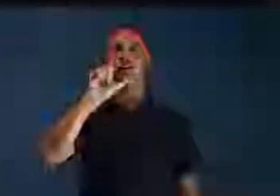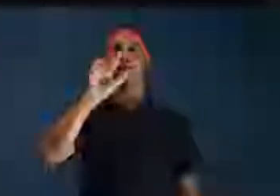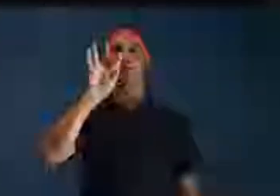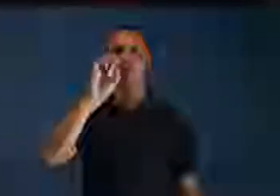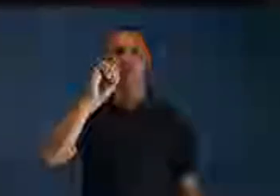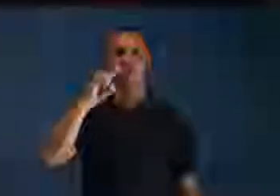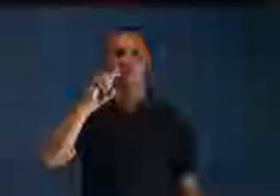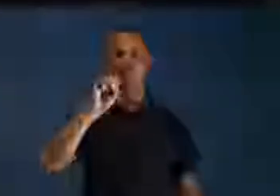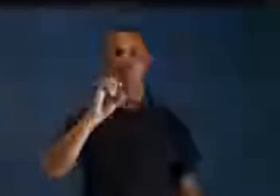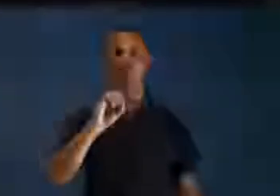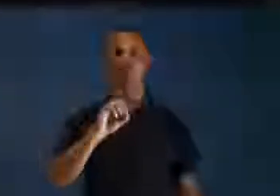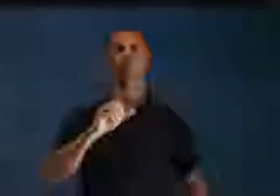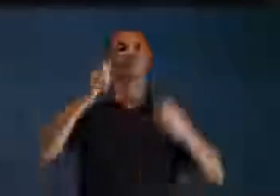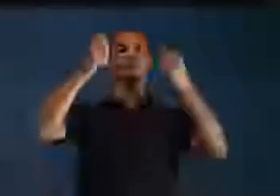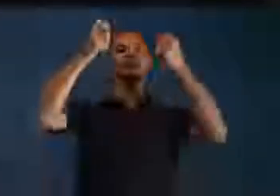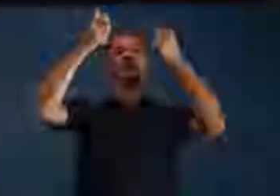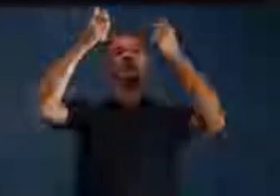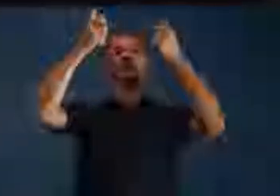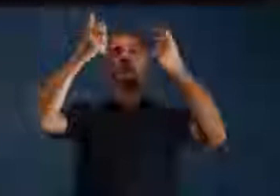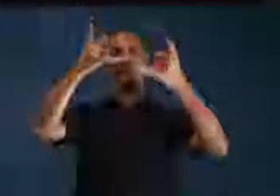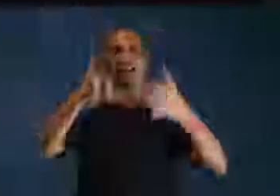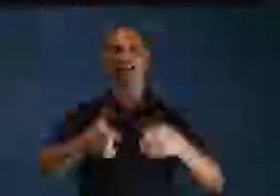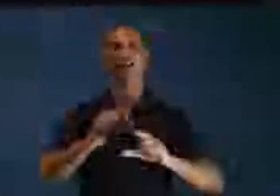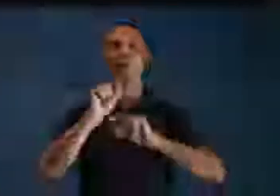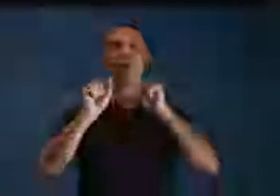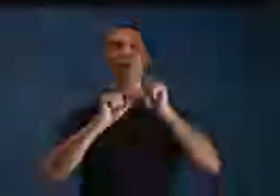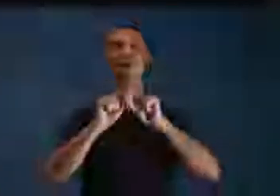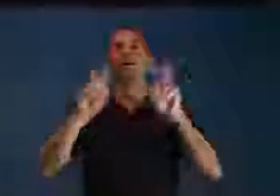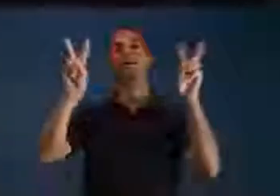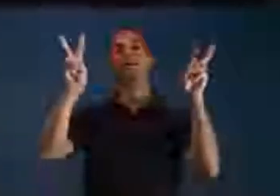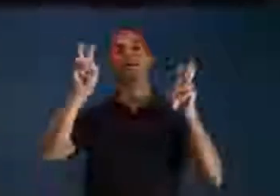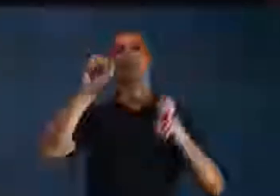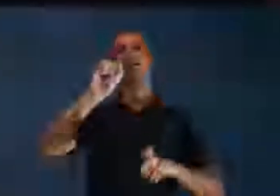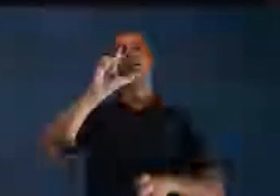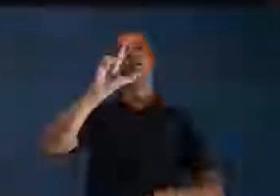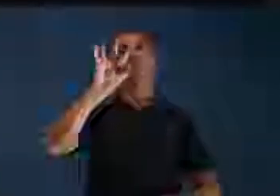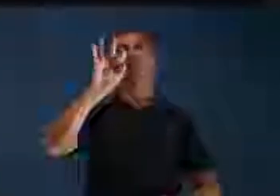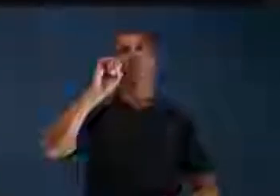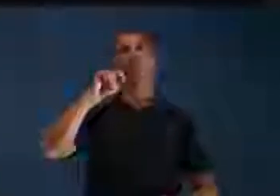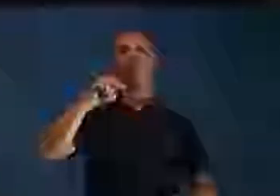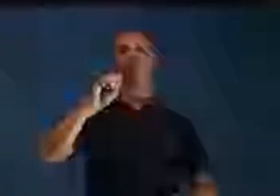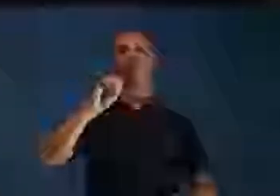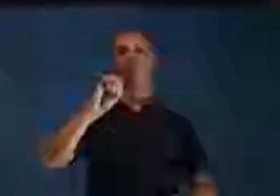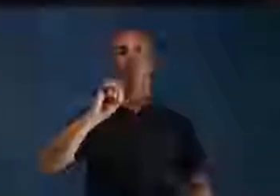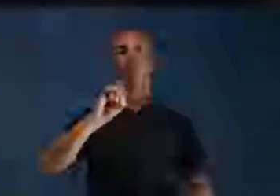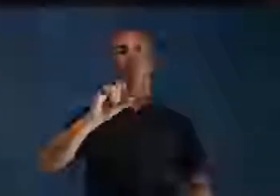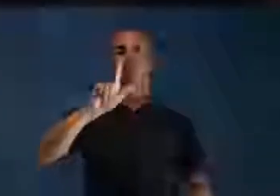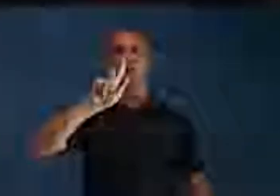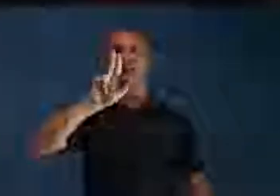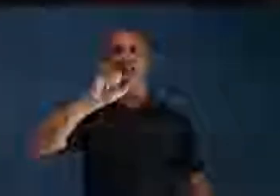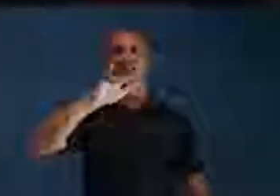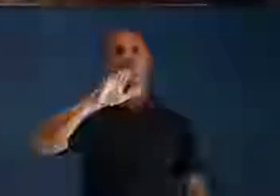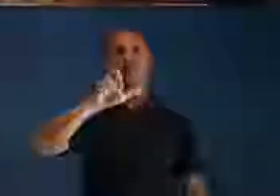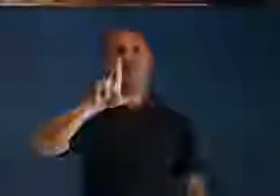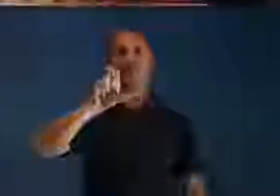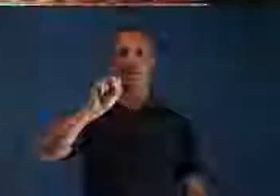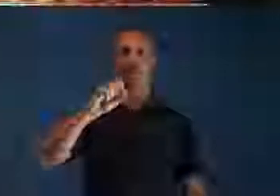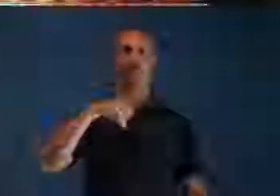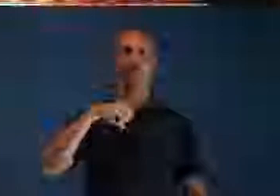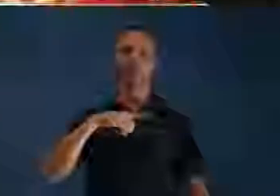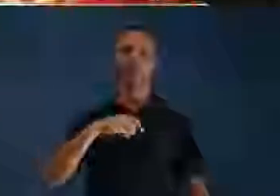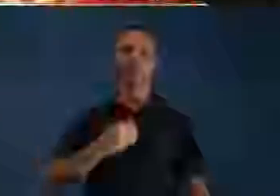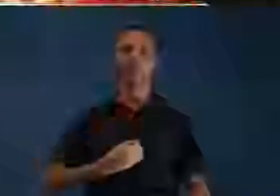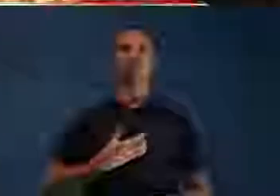falará sobre Alfonso de Guimarães Filho, também poeta e antigo integrante desta casa, assim como seu pai.